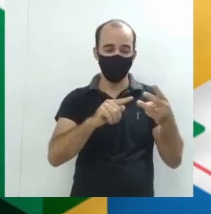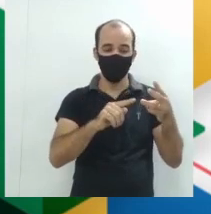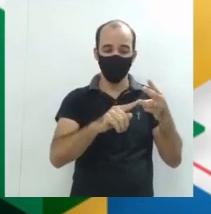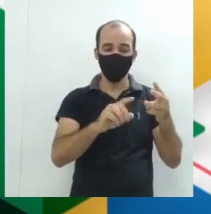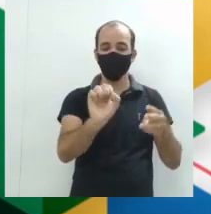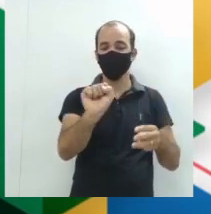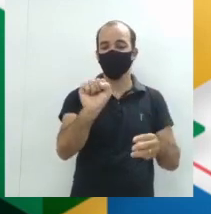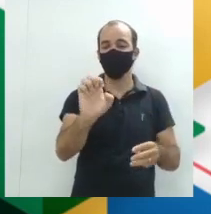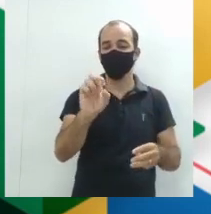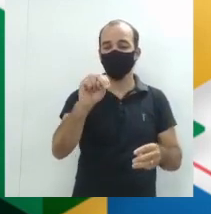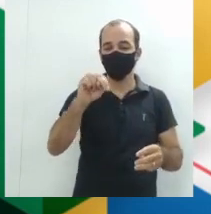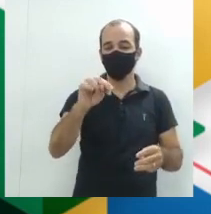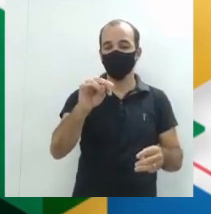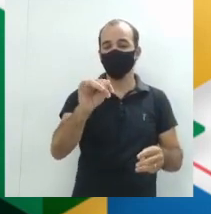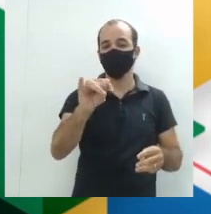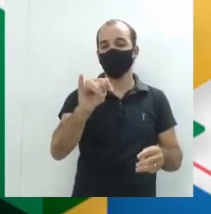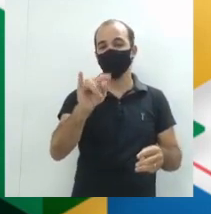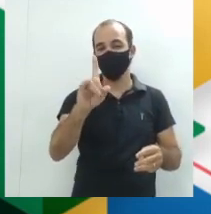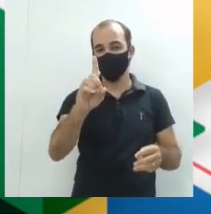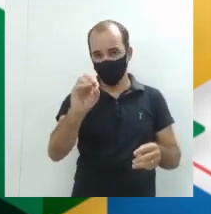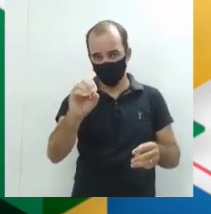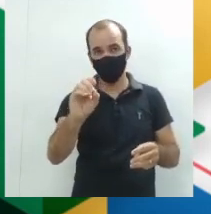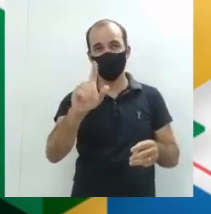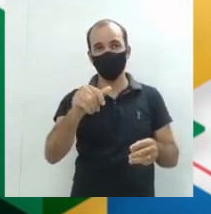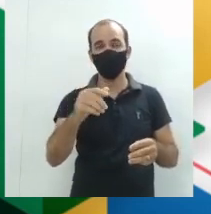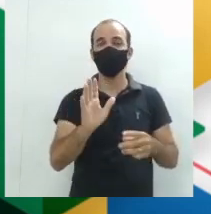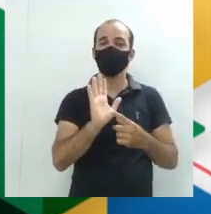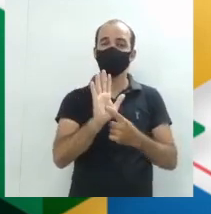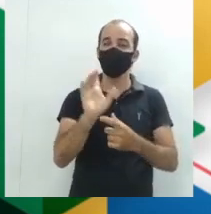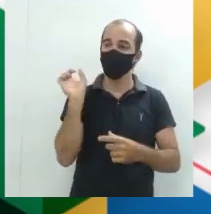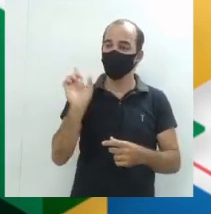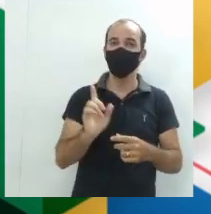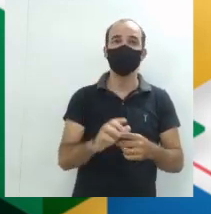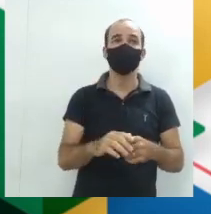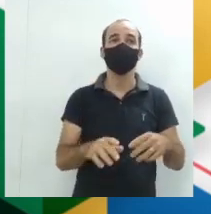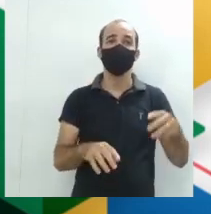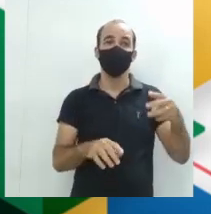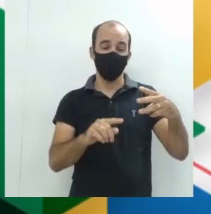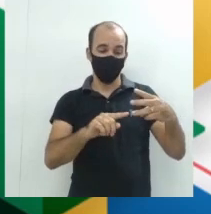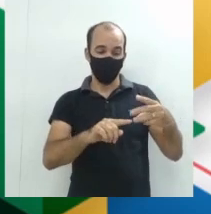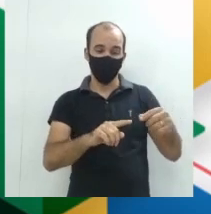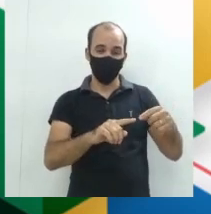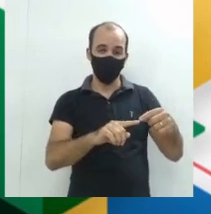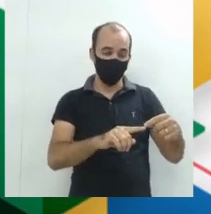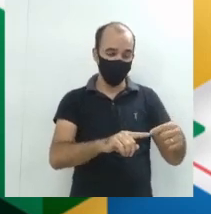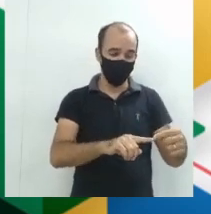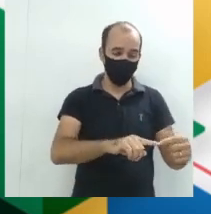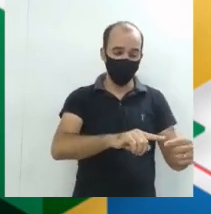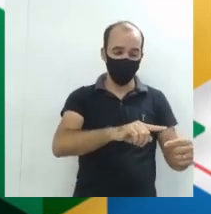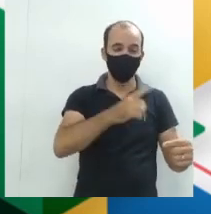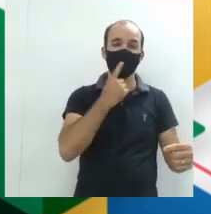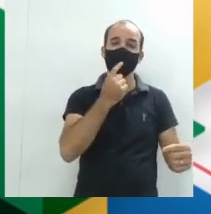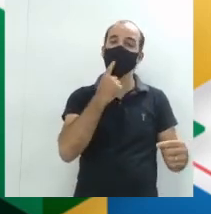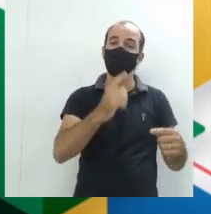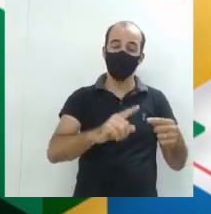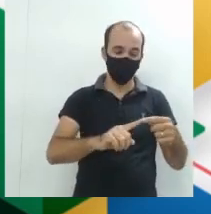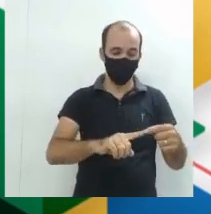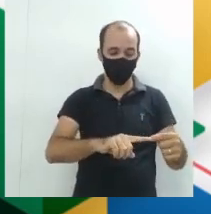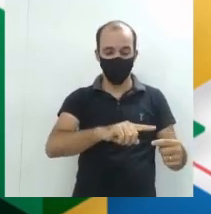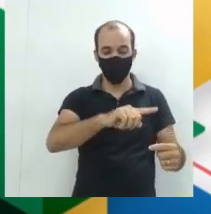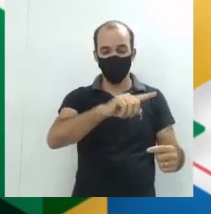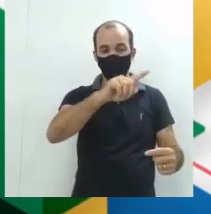na figura. Quando a partícula atingir o ponto P, P de Paulo, P de ponto, olha o